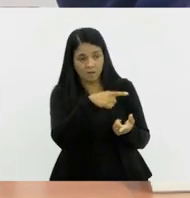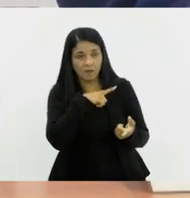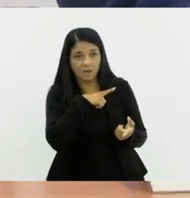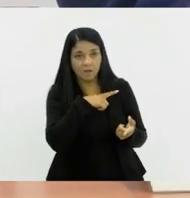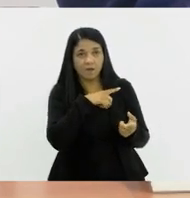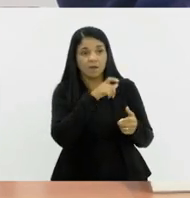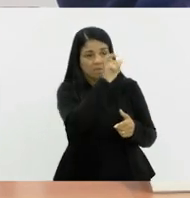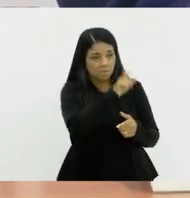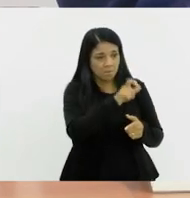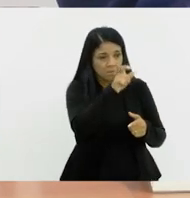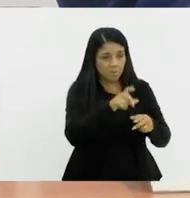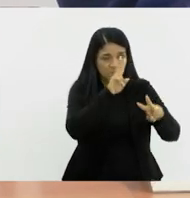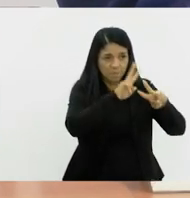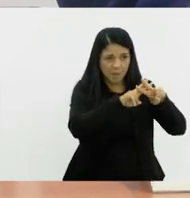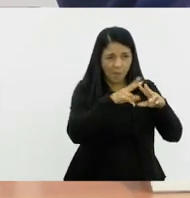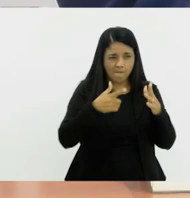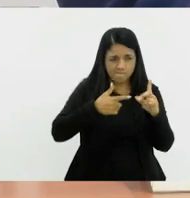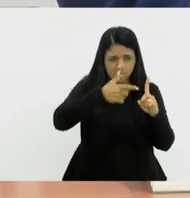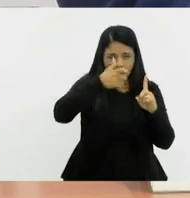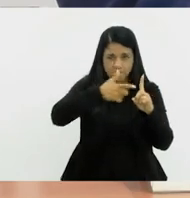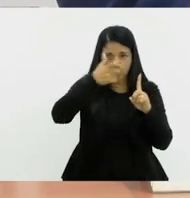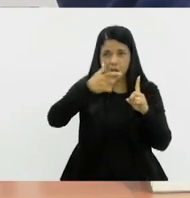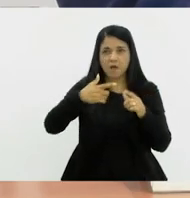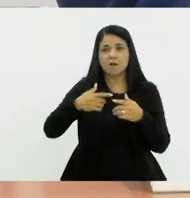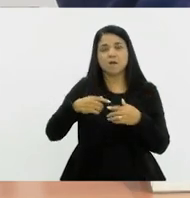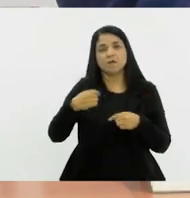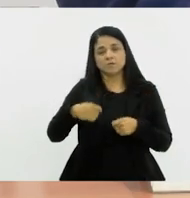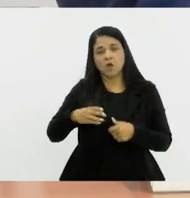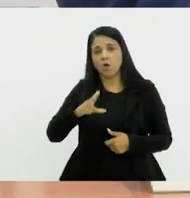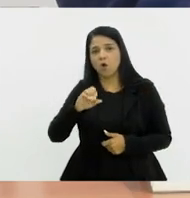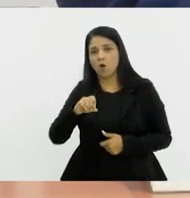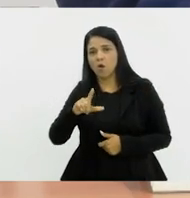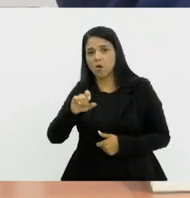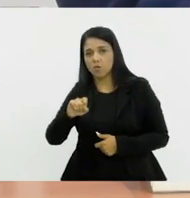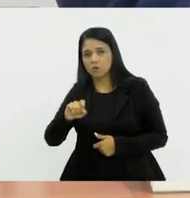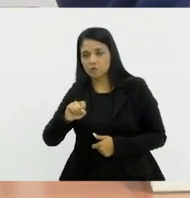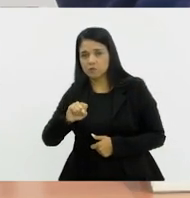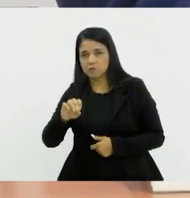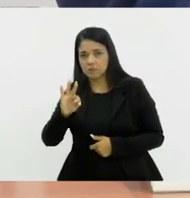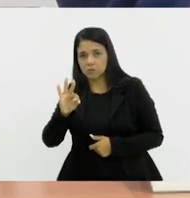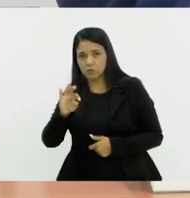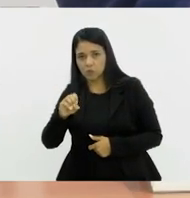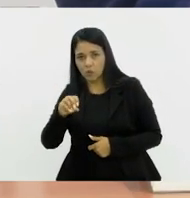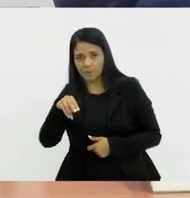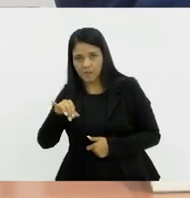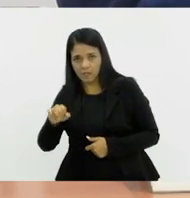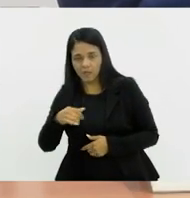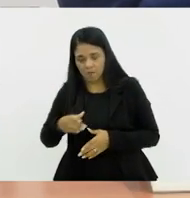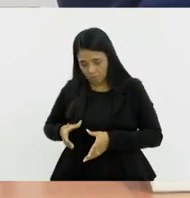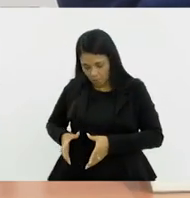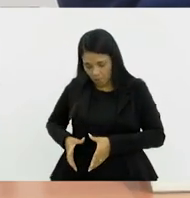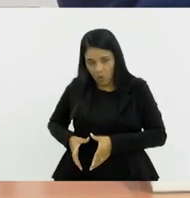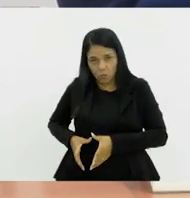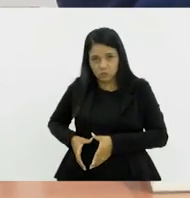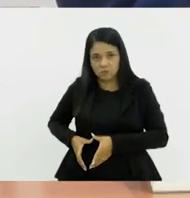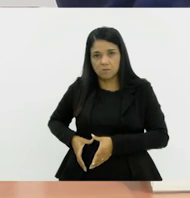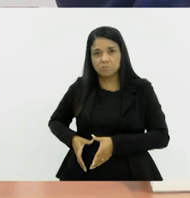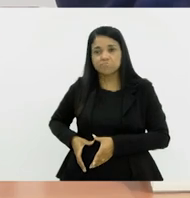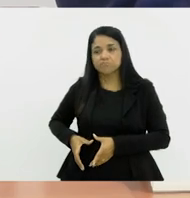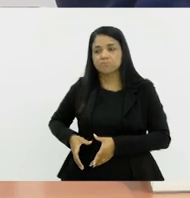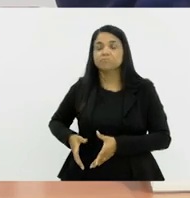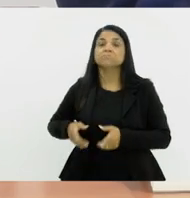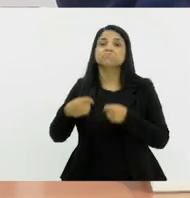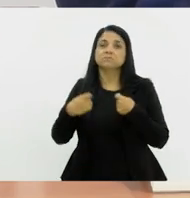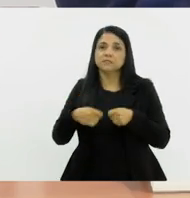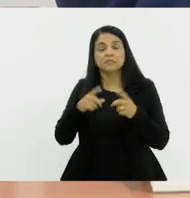né, são baleados, fazem colostomia, precisam de bolsa, né, de coleta, eles precisam ser